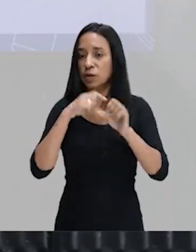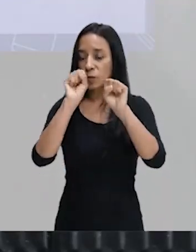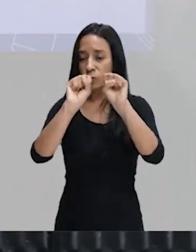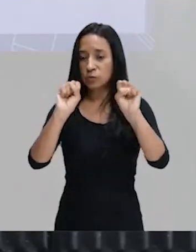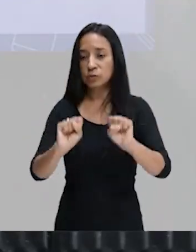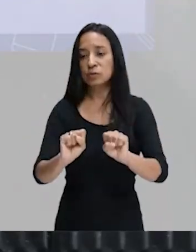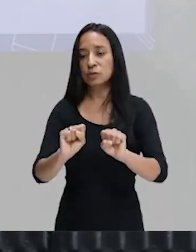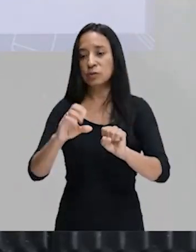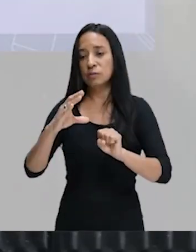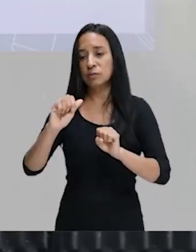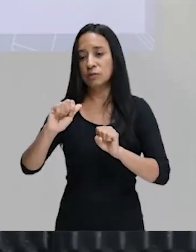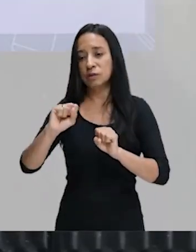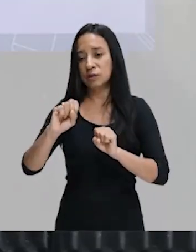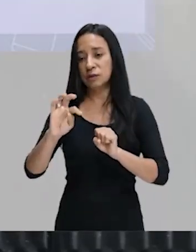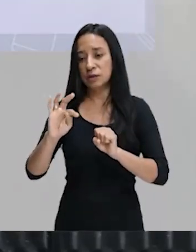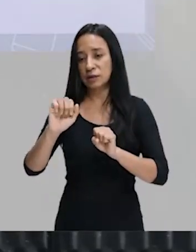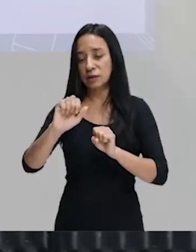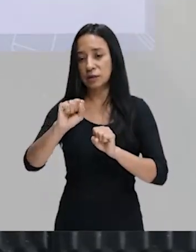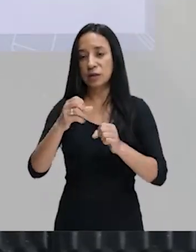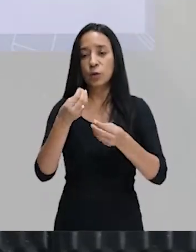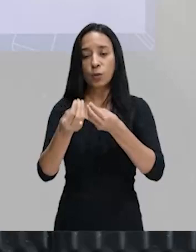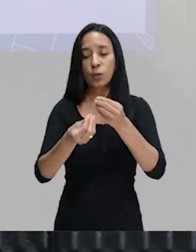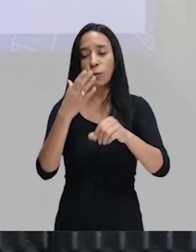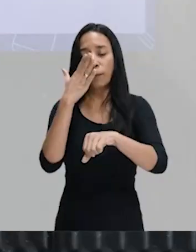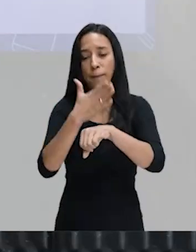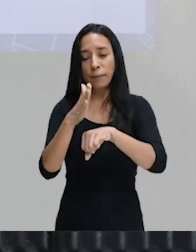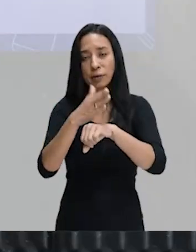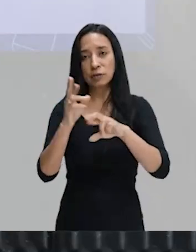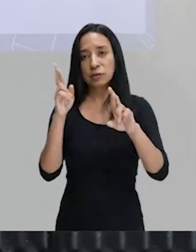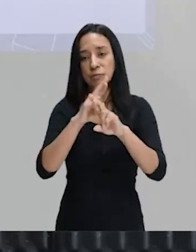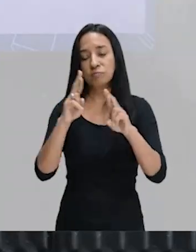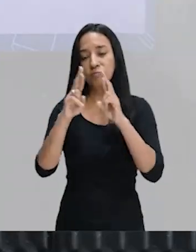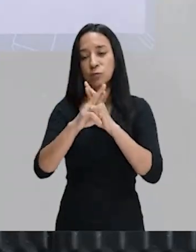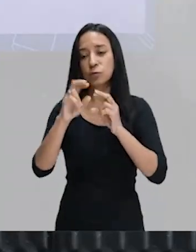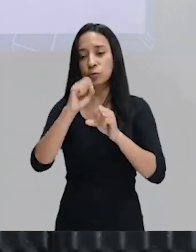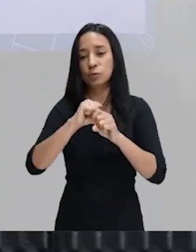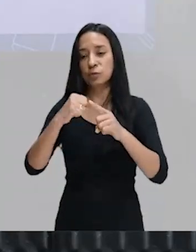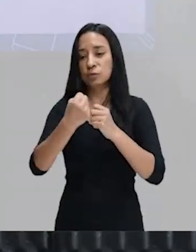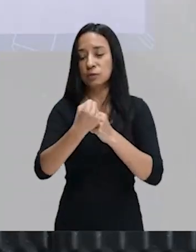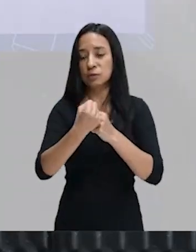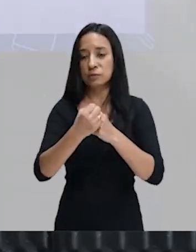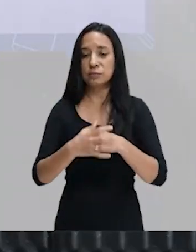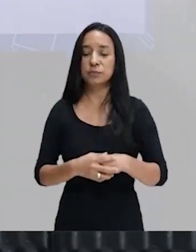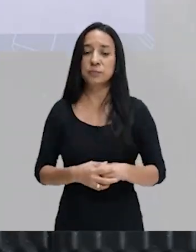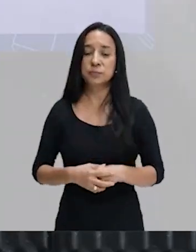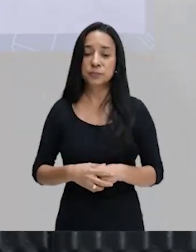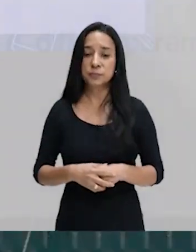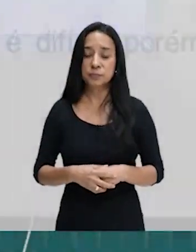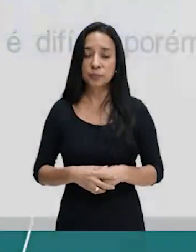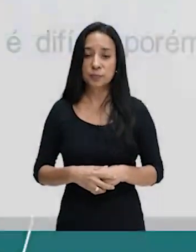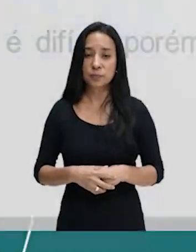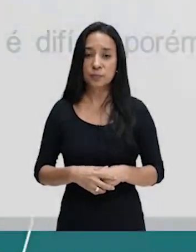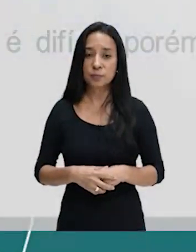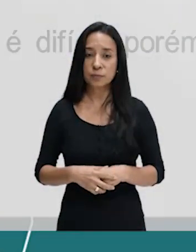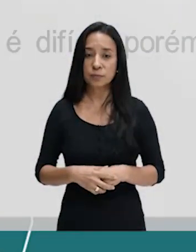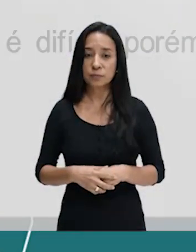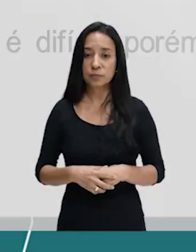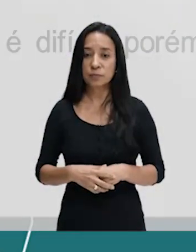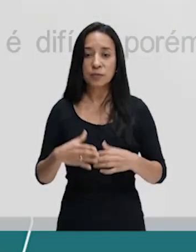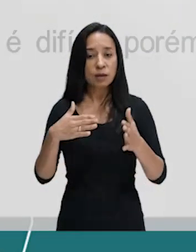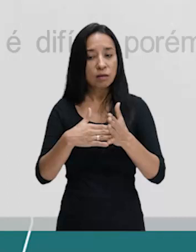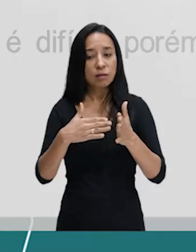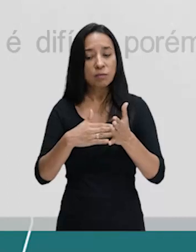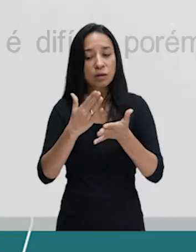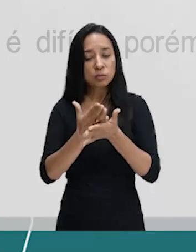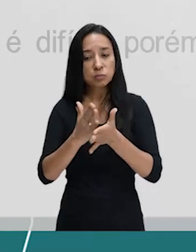como prática das relações sociais na Índia e também no Paquistão, beleza? E aí a gente chega na parte final da aula de